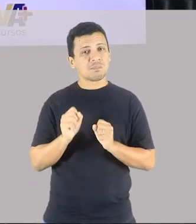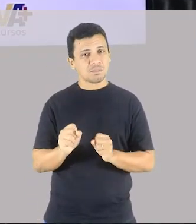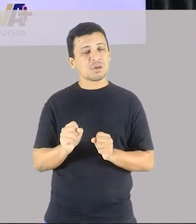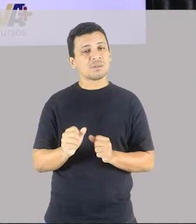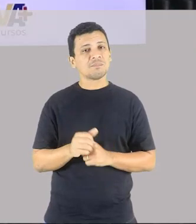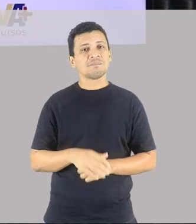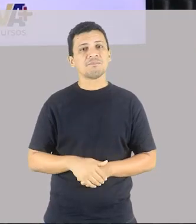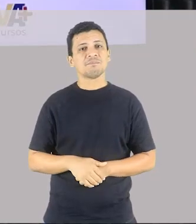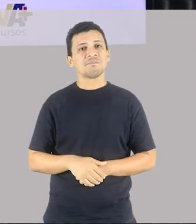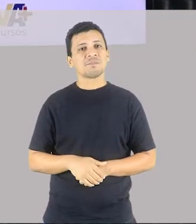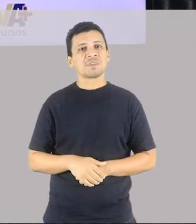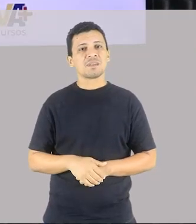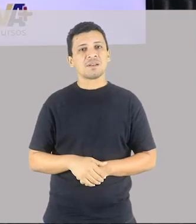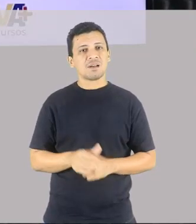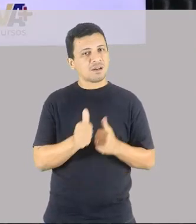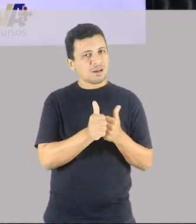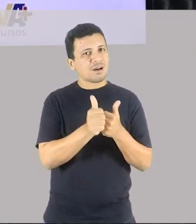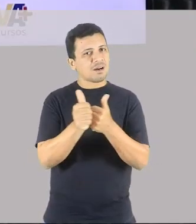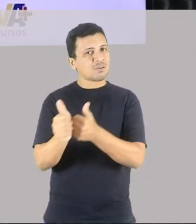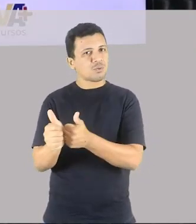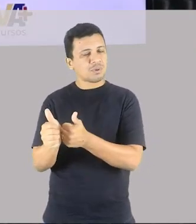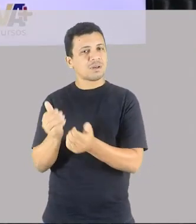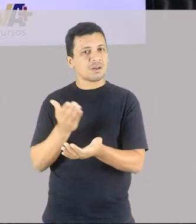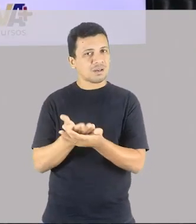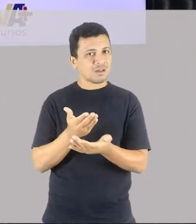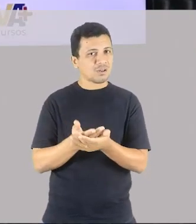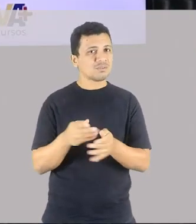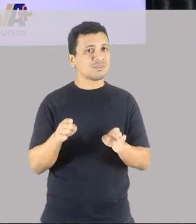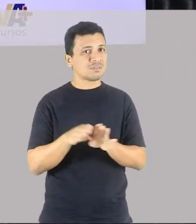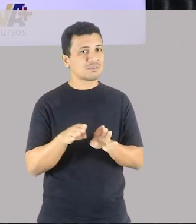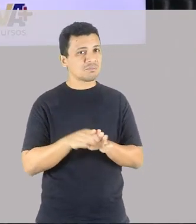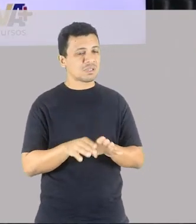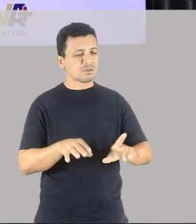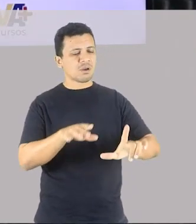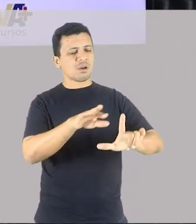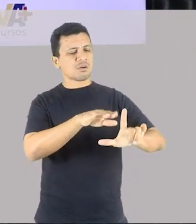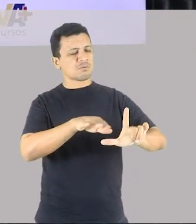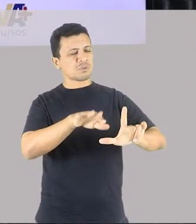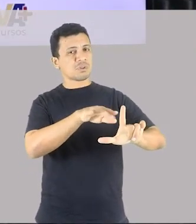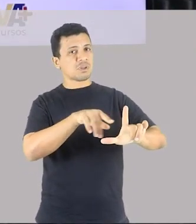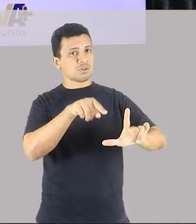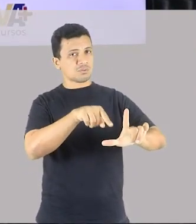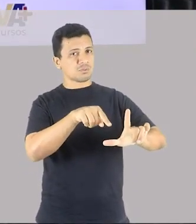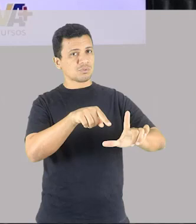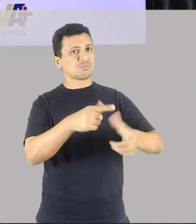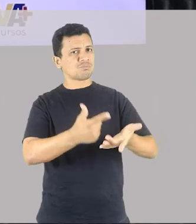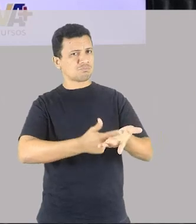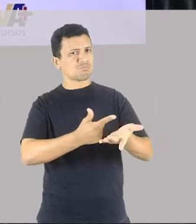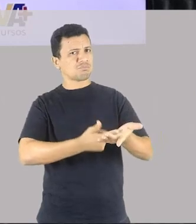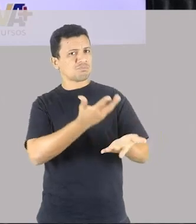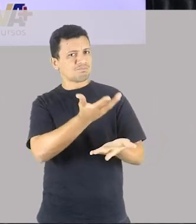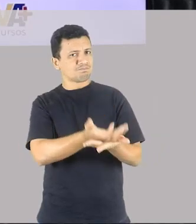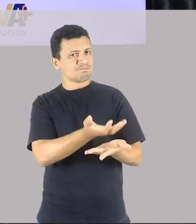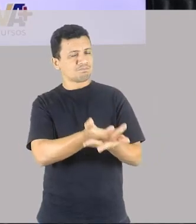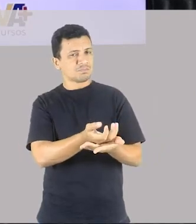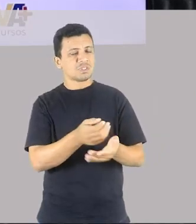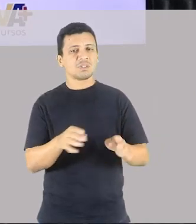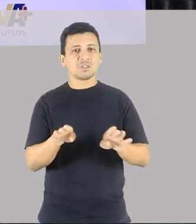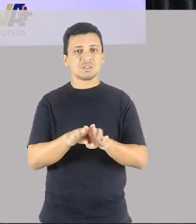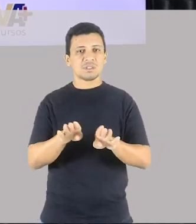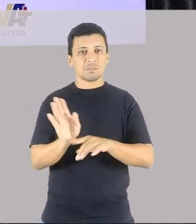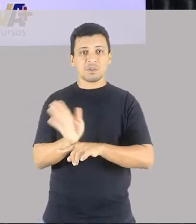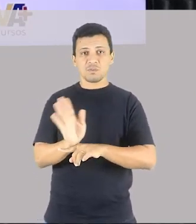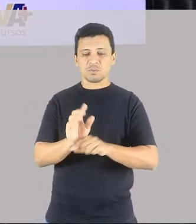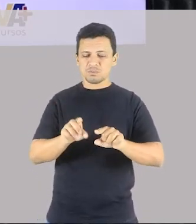acompanhar a nossa aula através do QR Code, em que você vai ter contato com a apostila, tá bom? Também na descrição